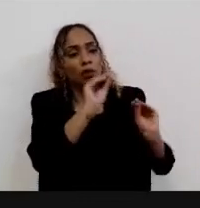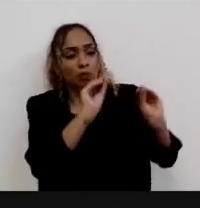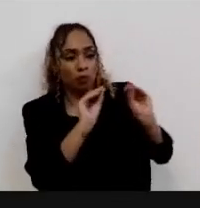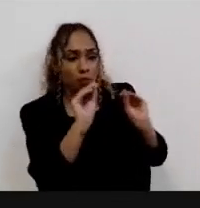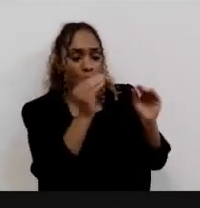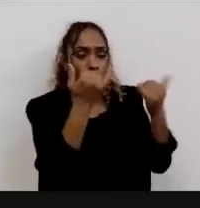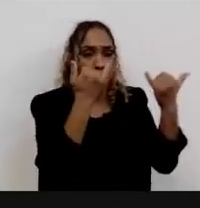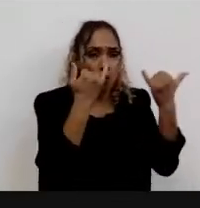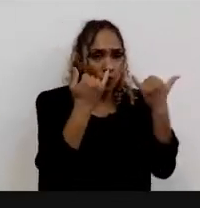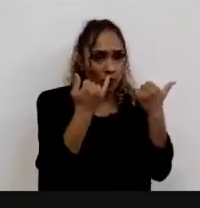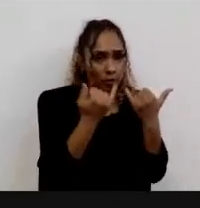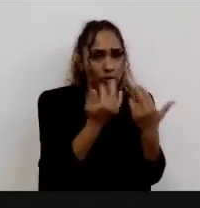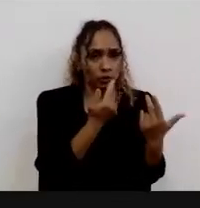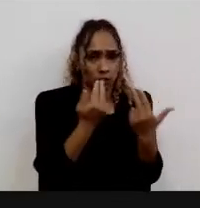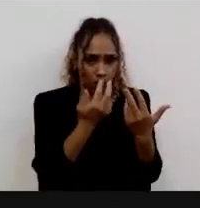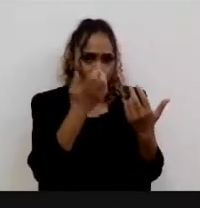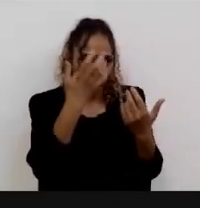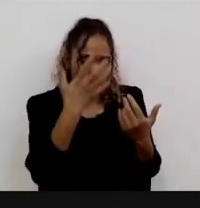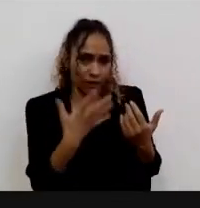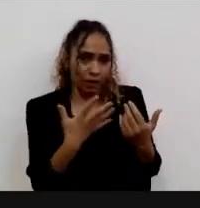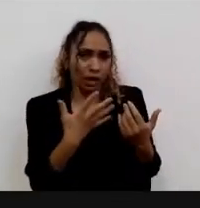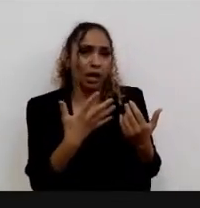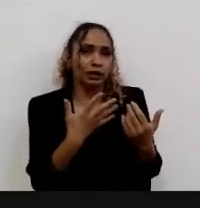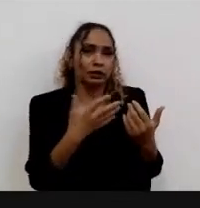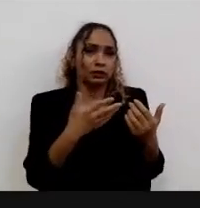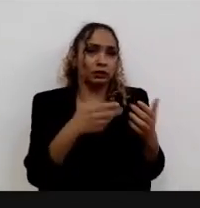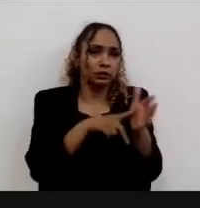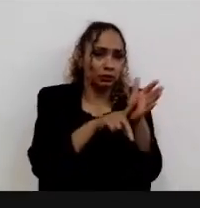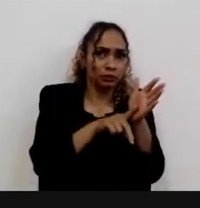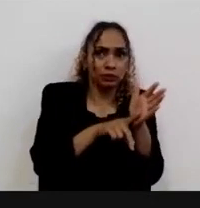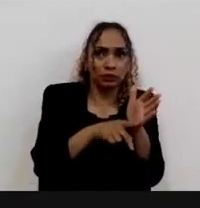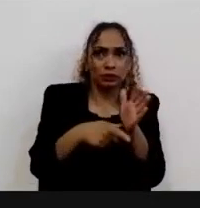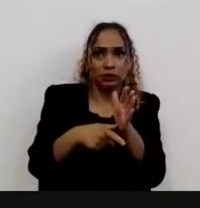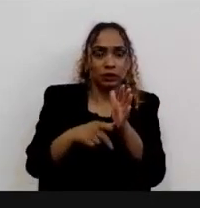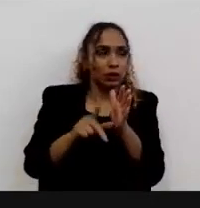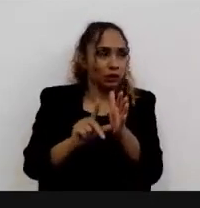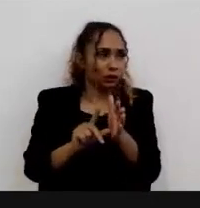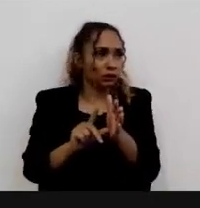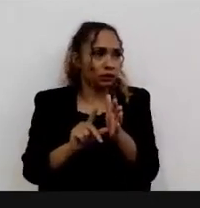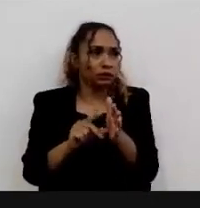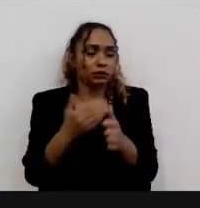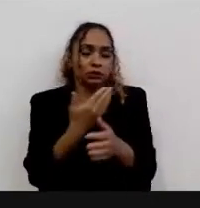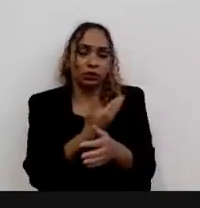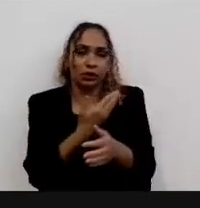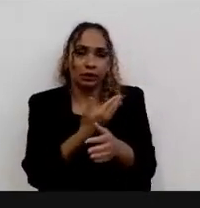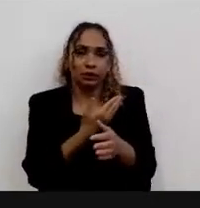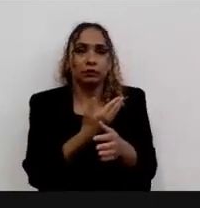com dados, né? Assim como foi falado numa pesquisa anterior do colega, né, que falou